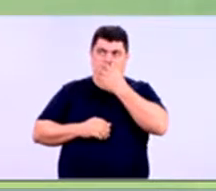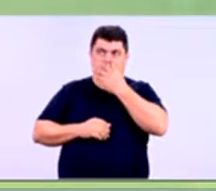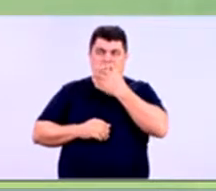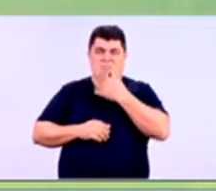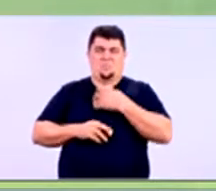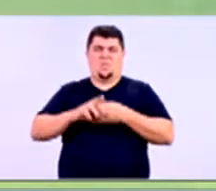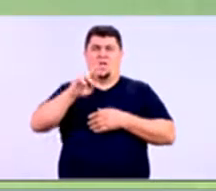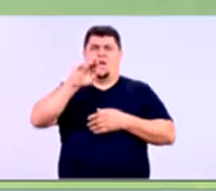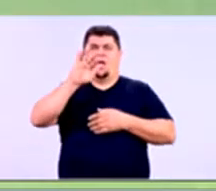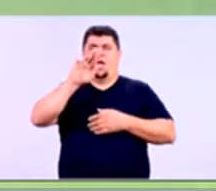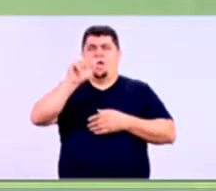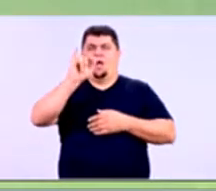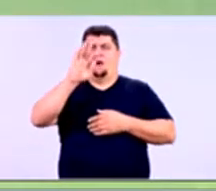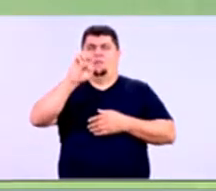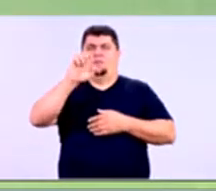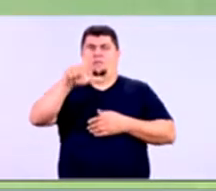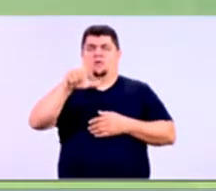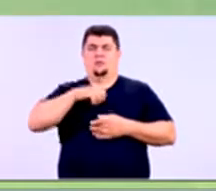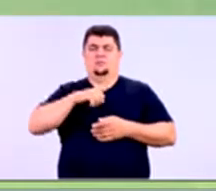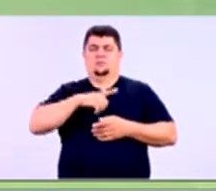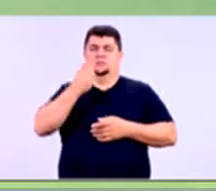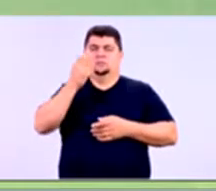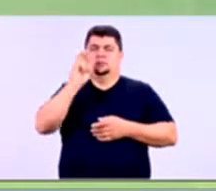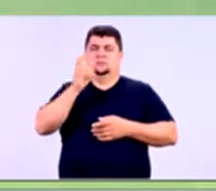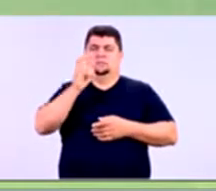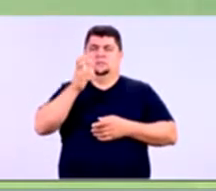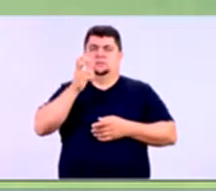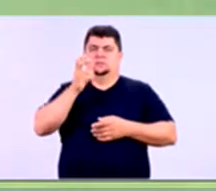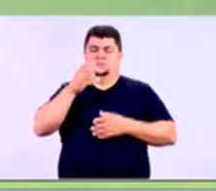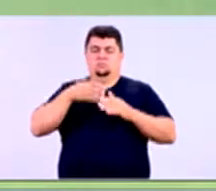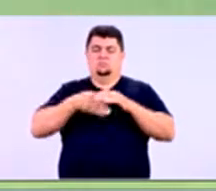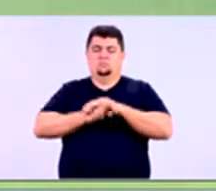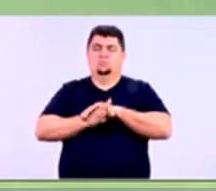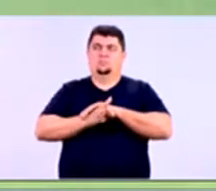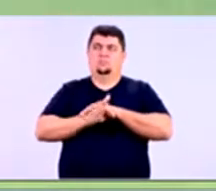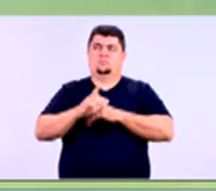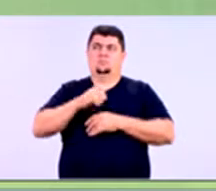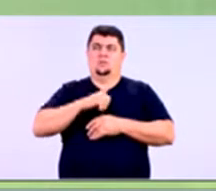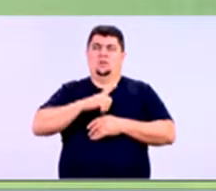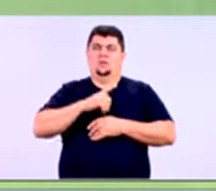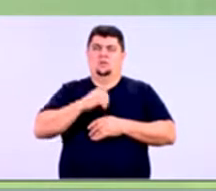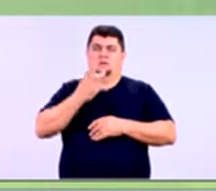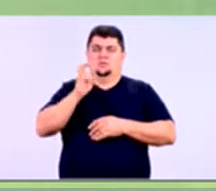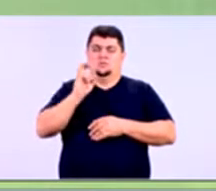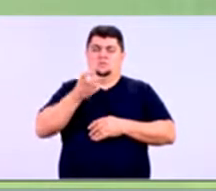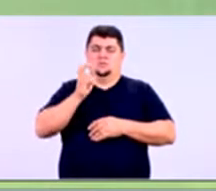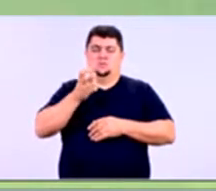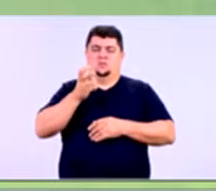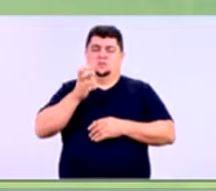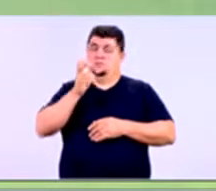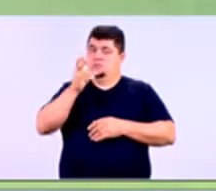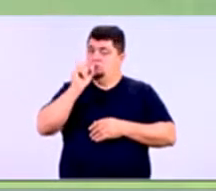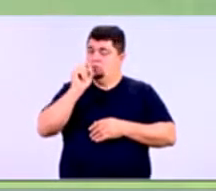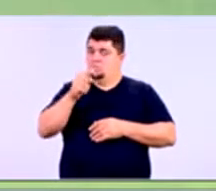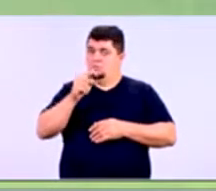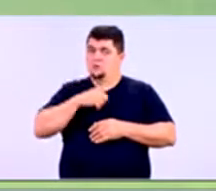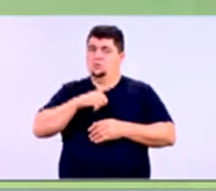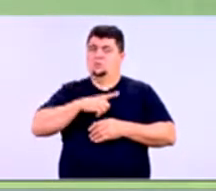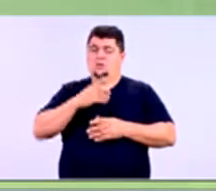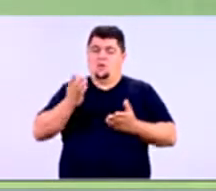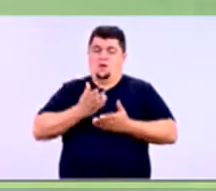Rafael aplicou 5.000, ou seja, estava disponível no momento, na data